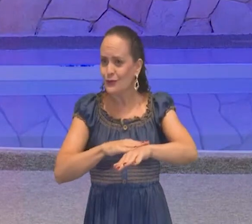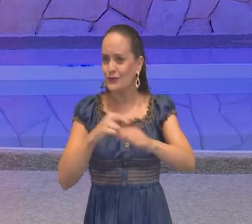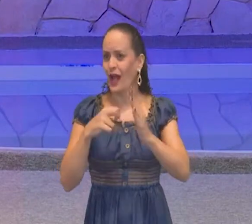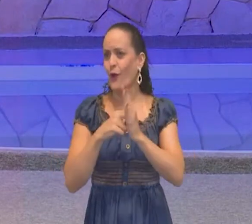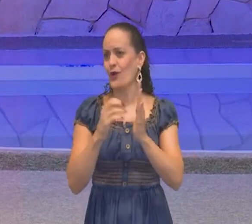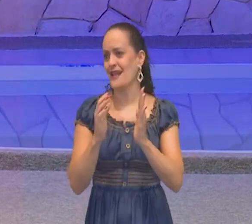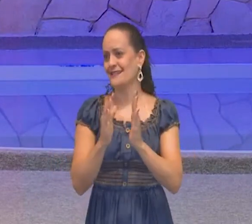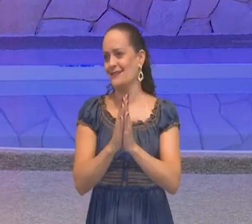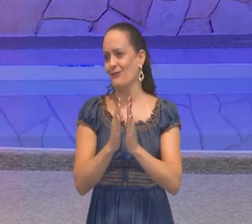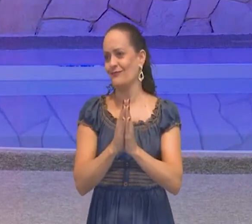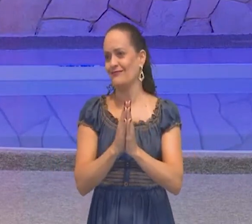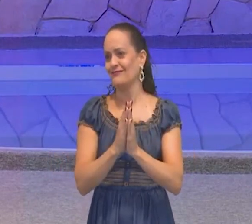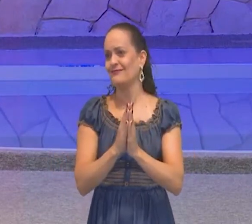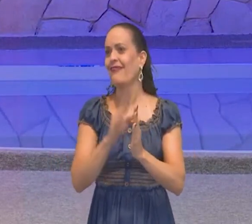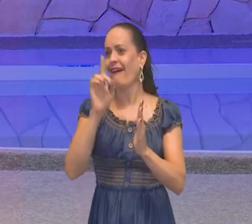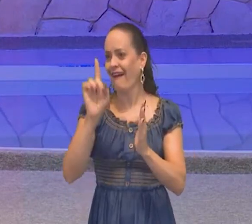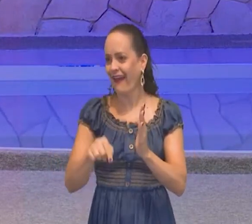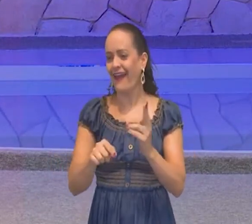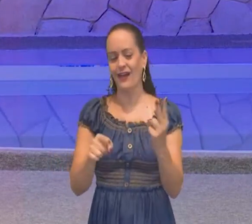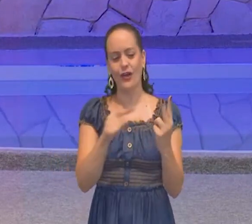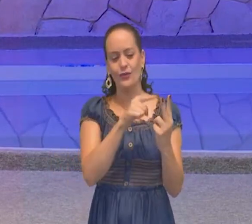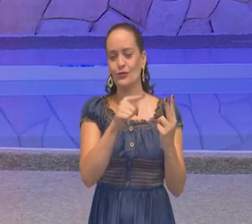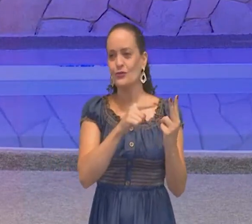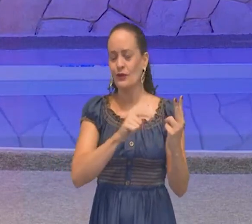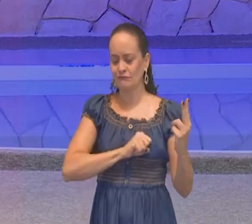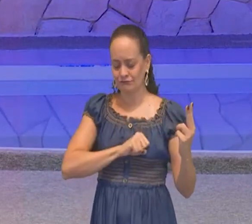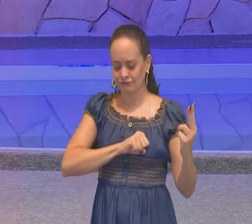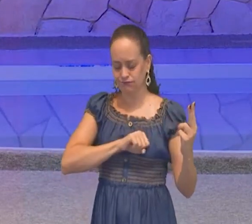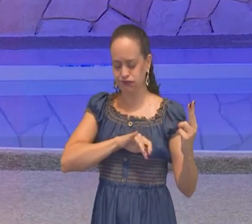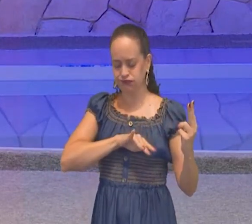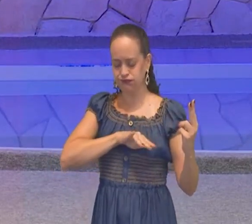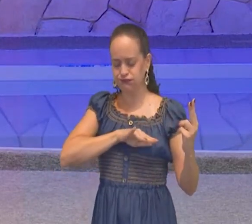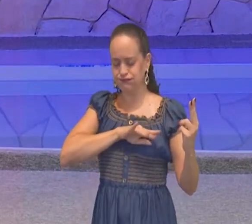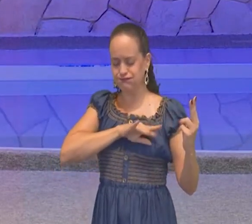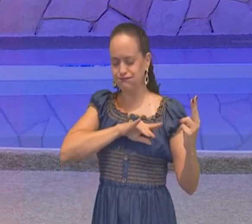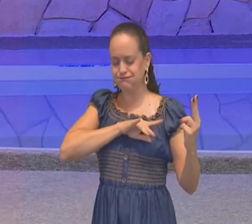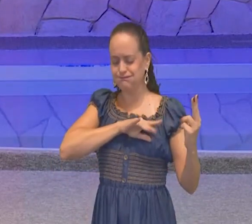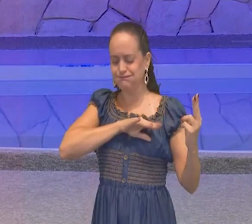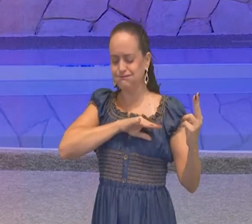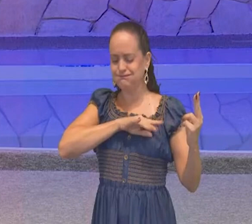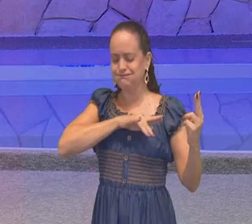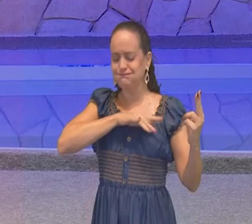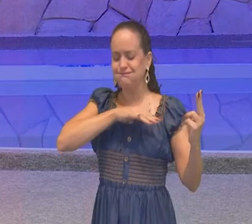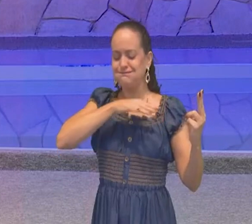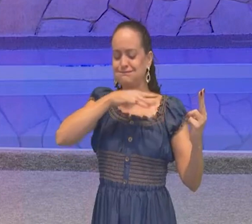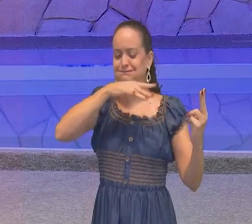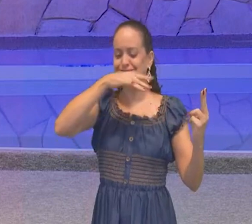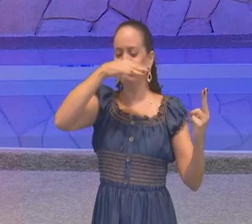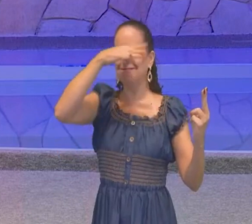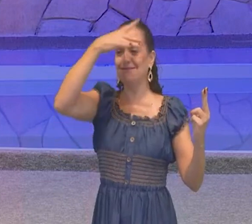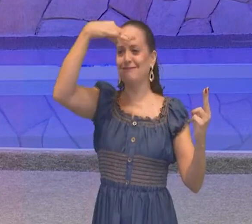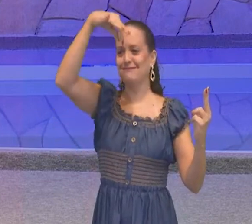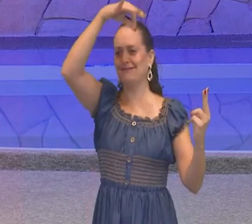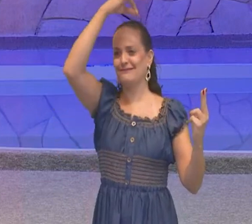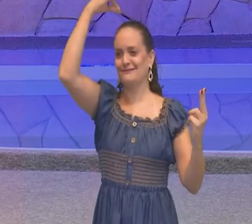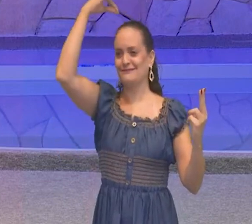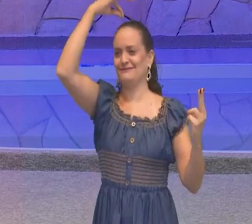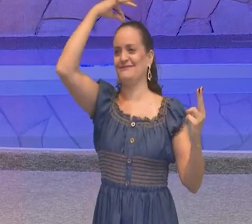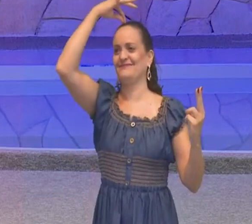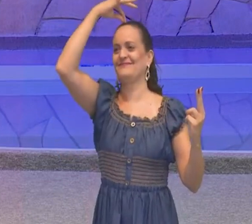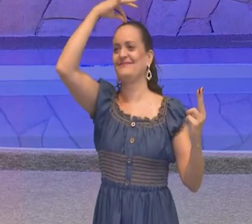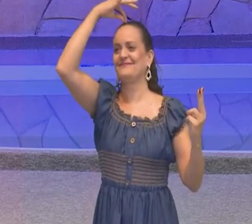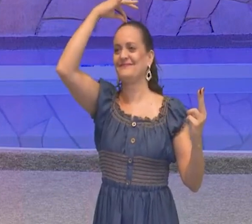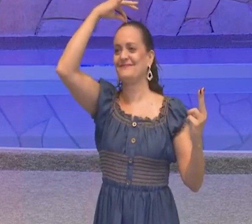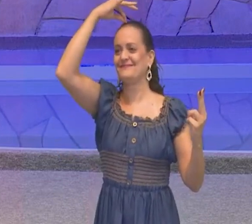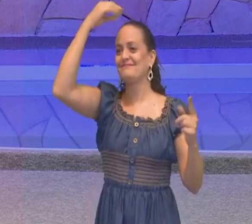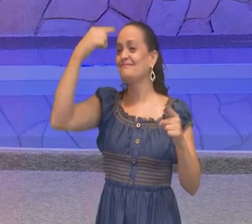algo extraordinário invadiu o coração, meu coração e o coração do Isaac, que foi o Espírito Santo de Deus, porque é Ele quem